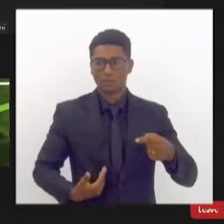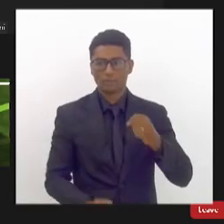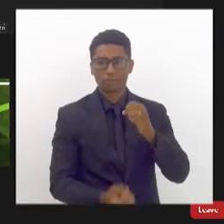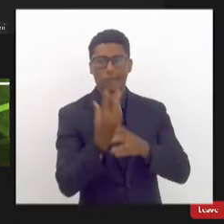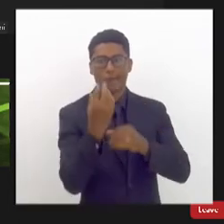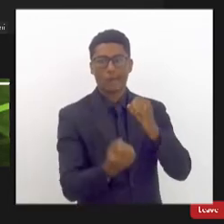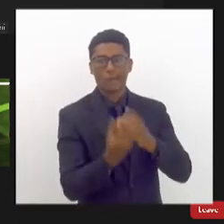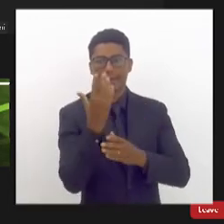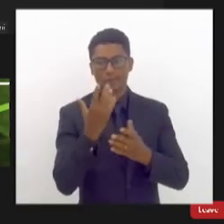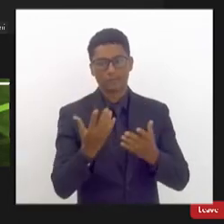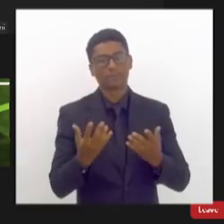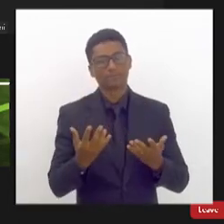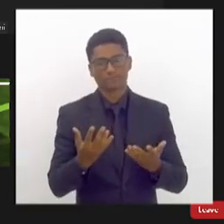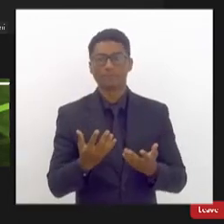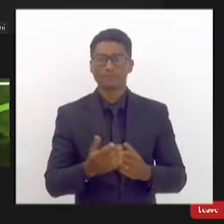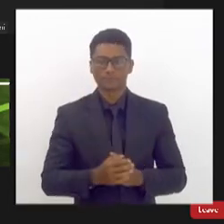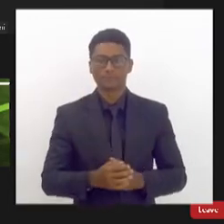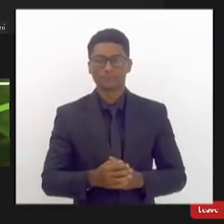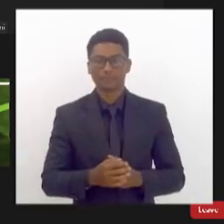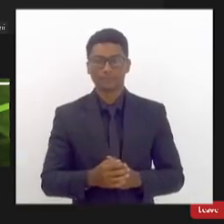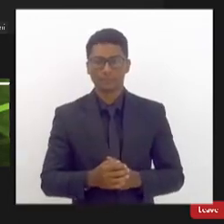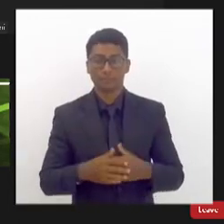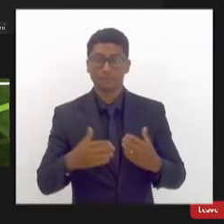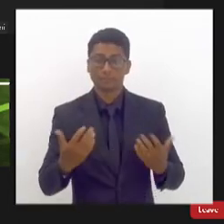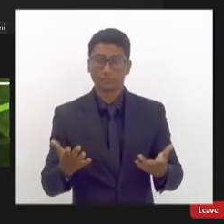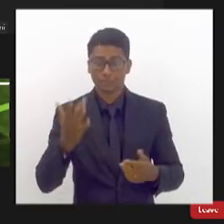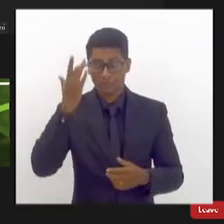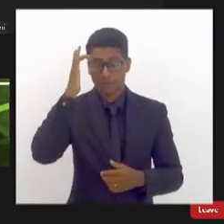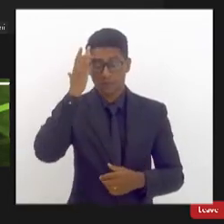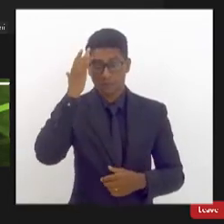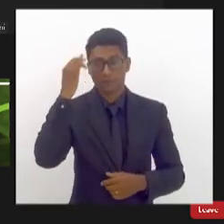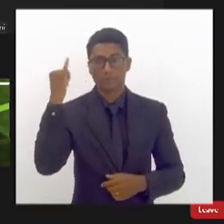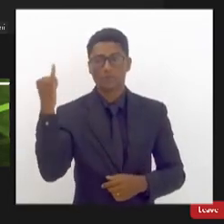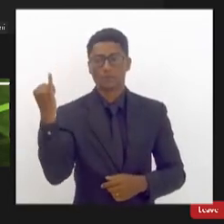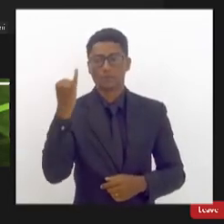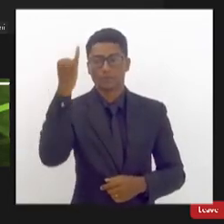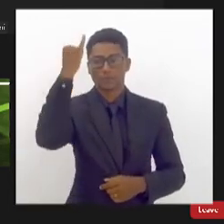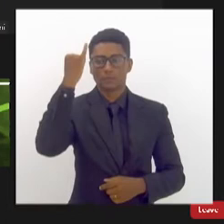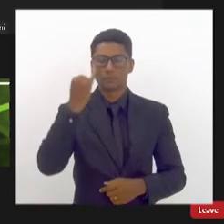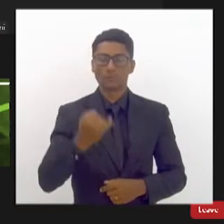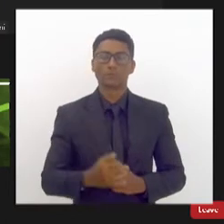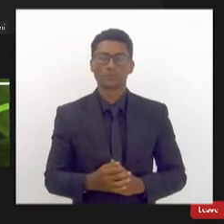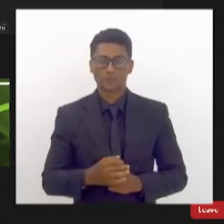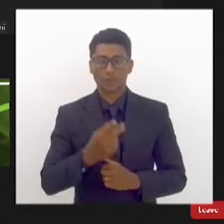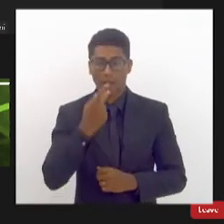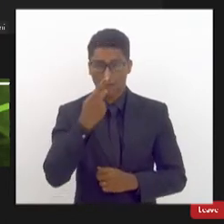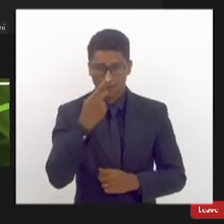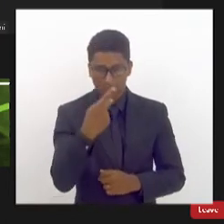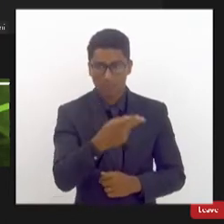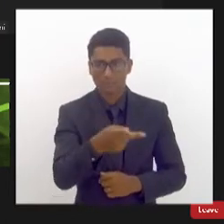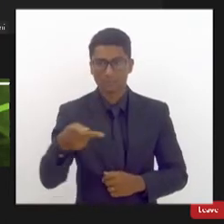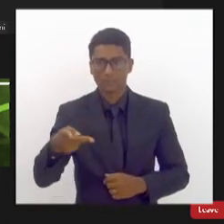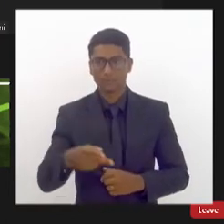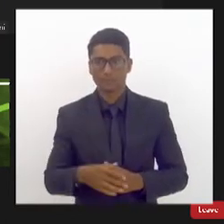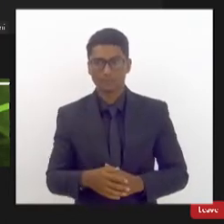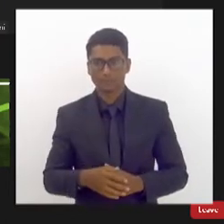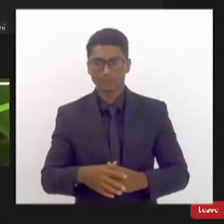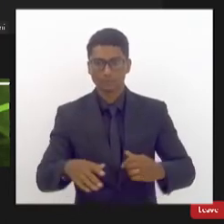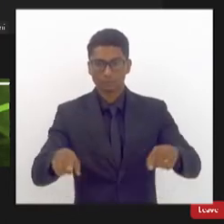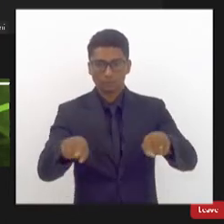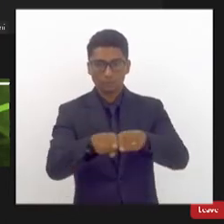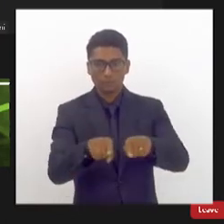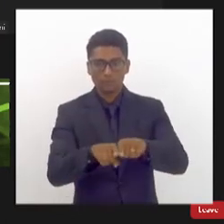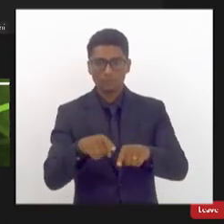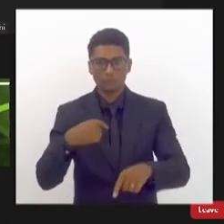Então, eu acho muito importante enfatizar, né? E, de certa forma, eu vou falar